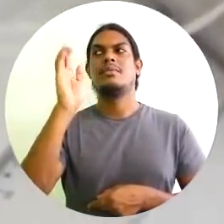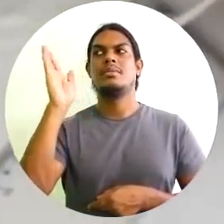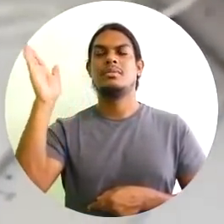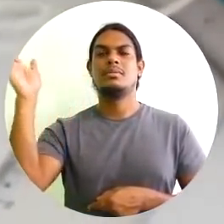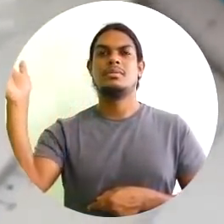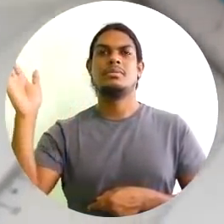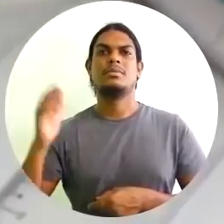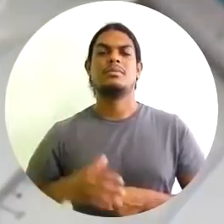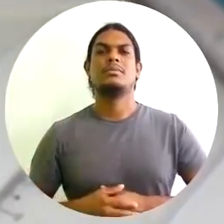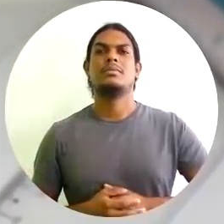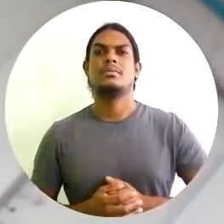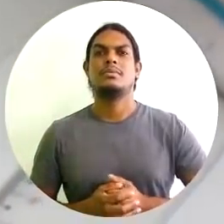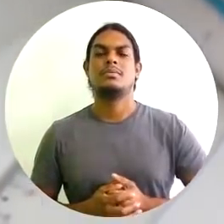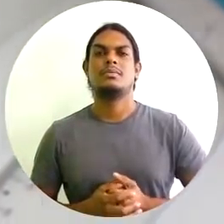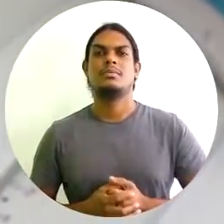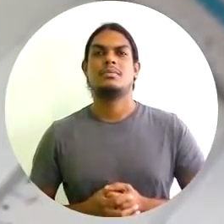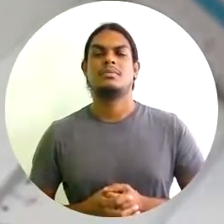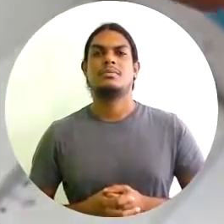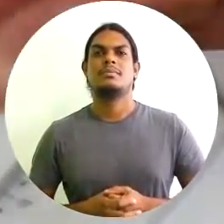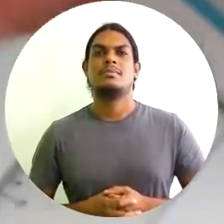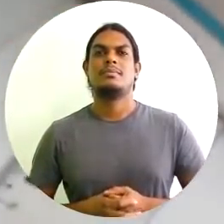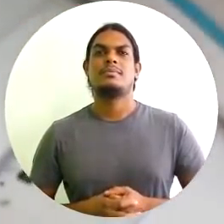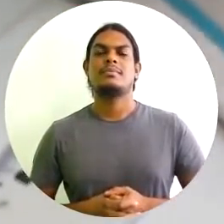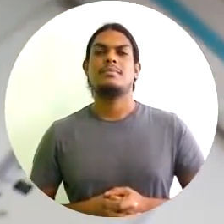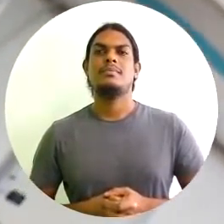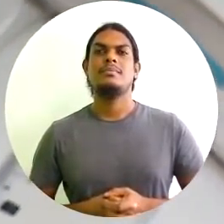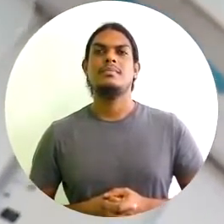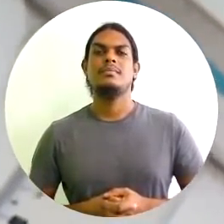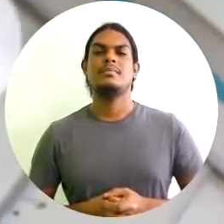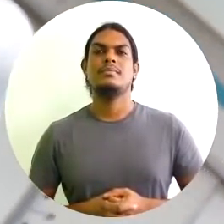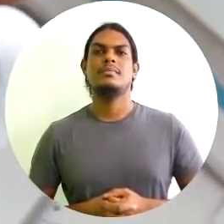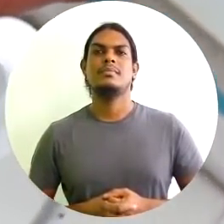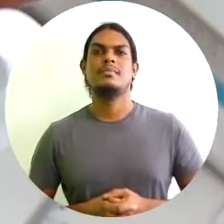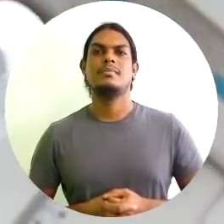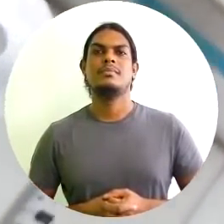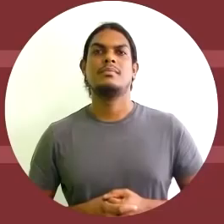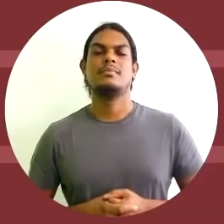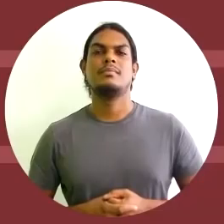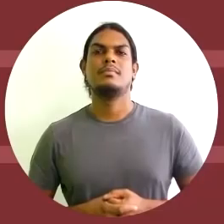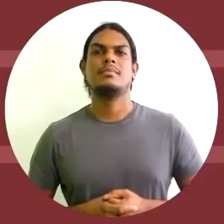tipos de curvas que você pode conseguir sem o compasso.